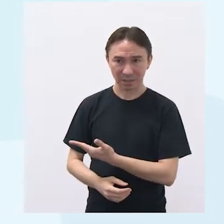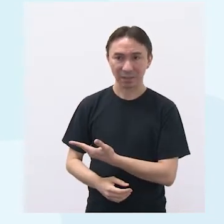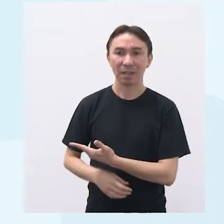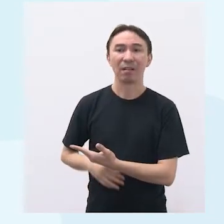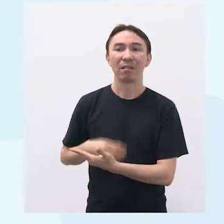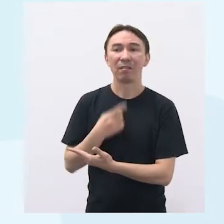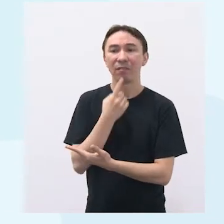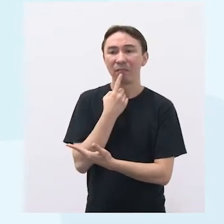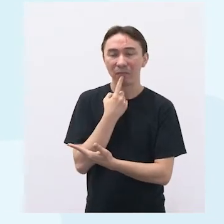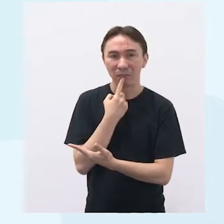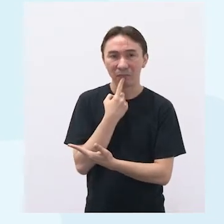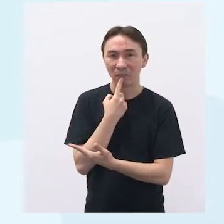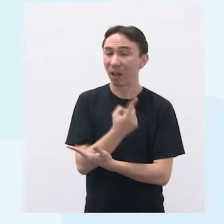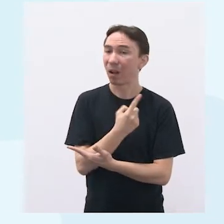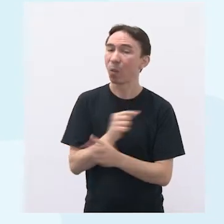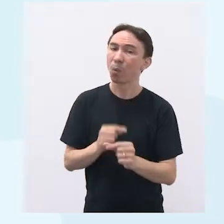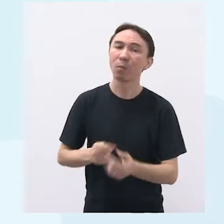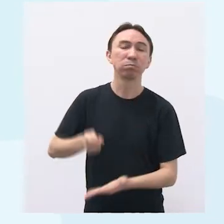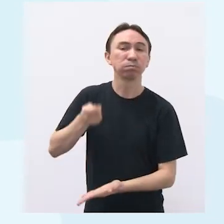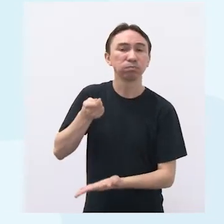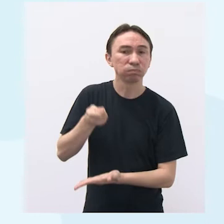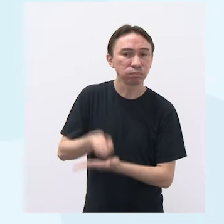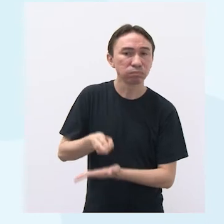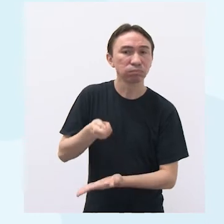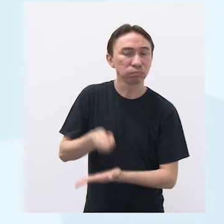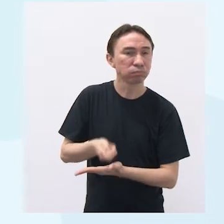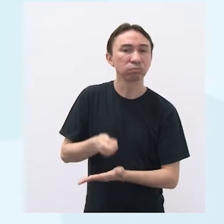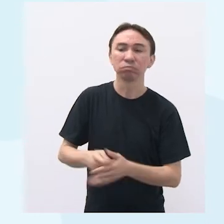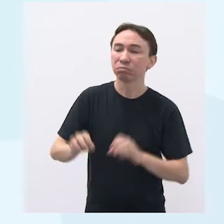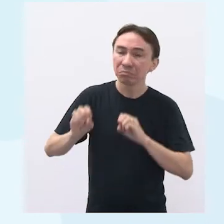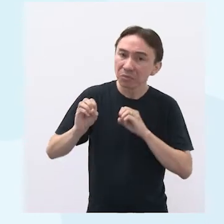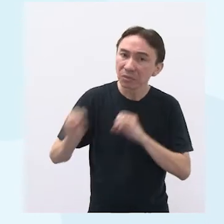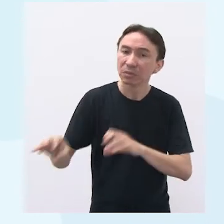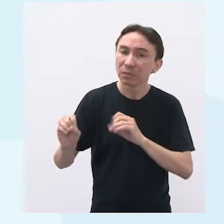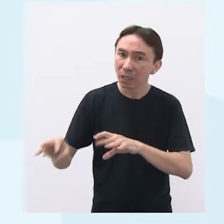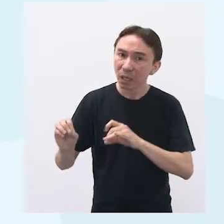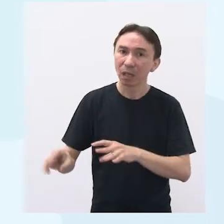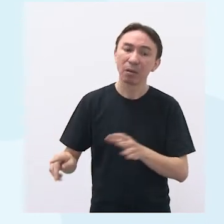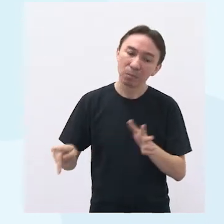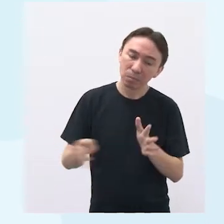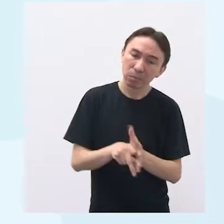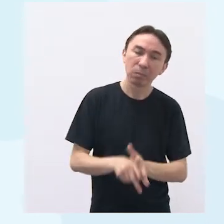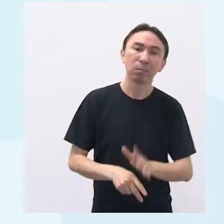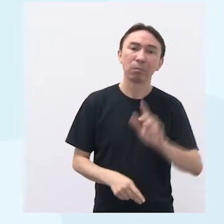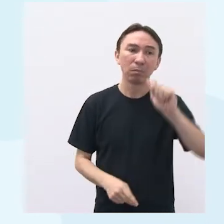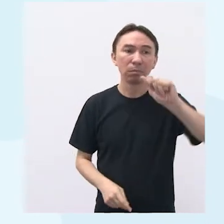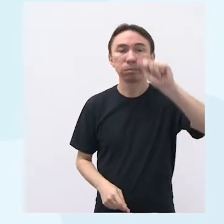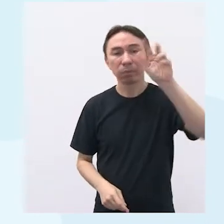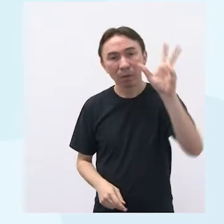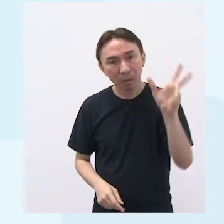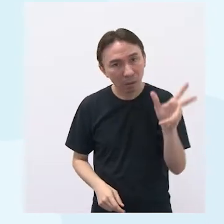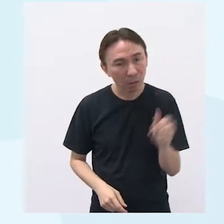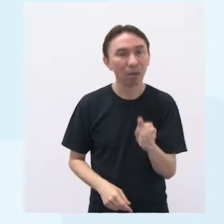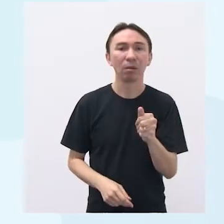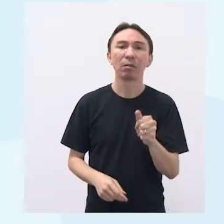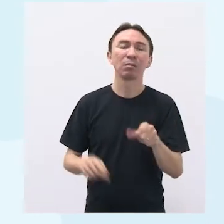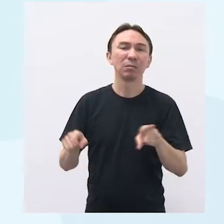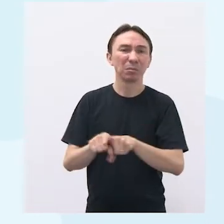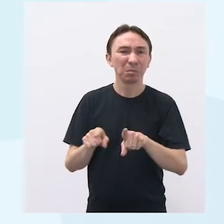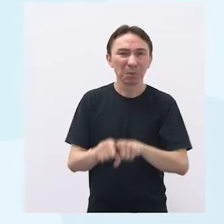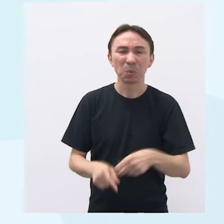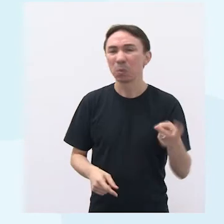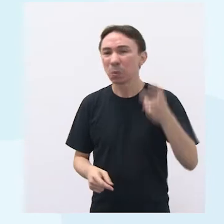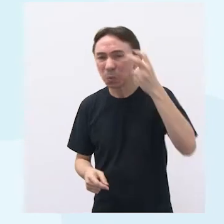né, do ensino da África, das populações, né, da produção cultural,